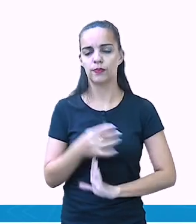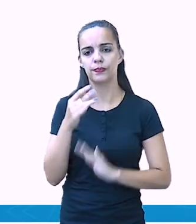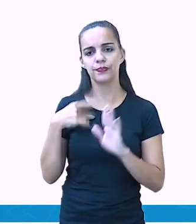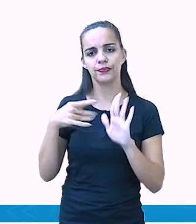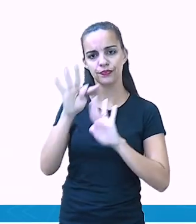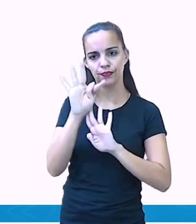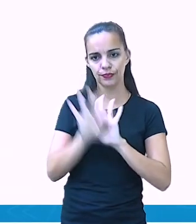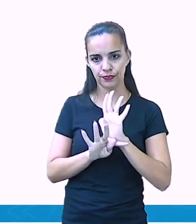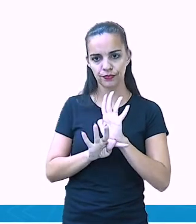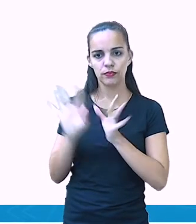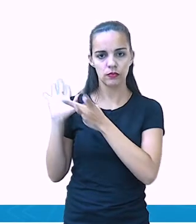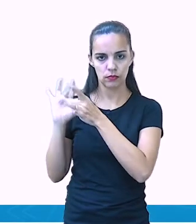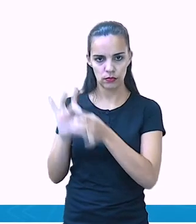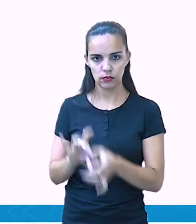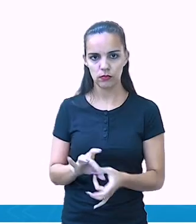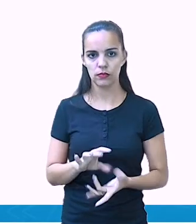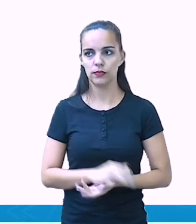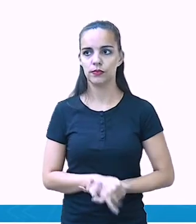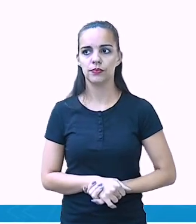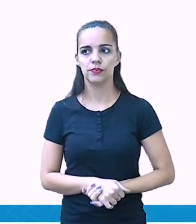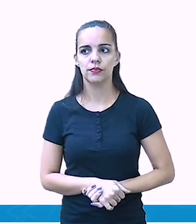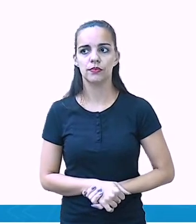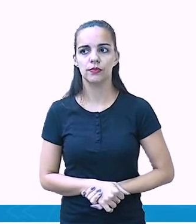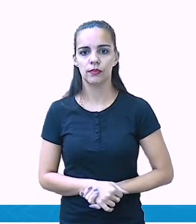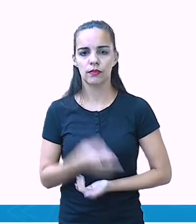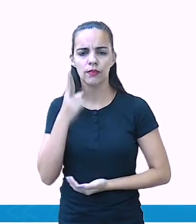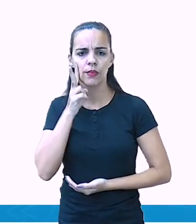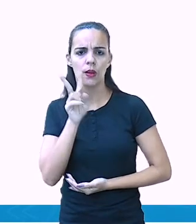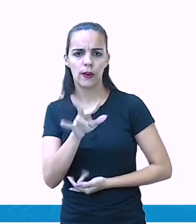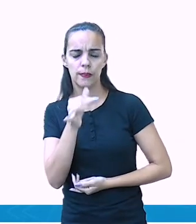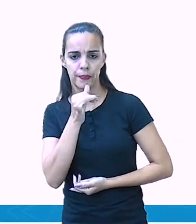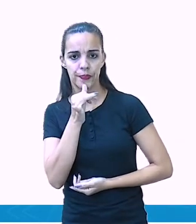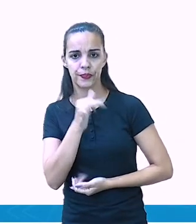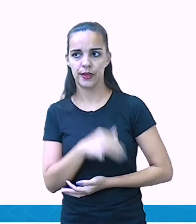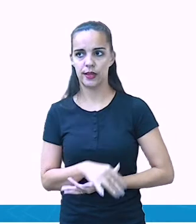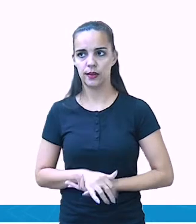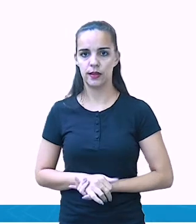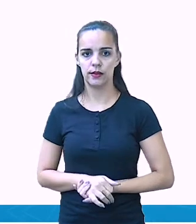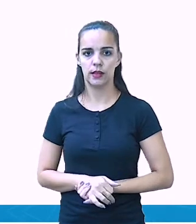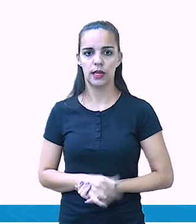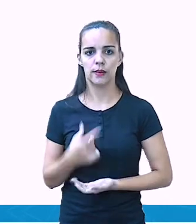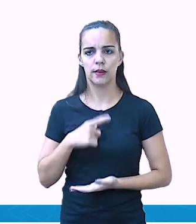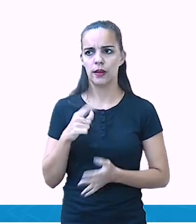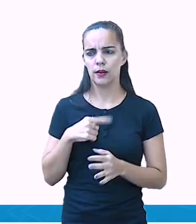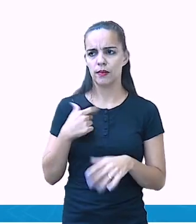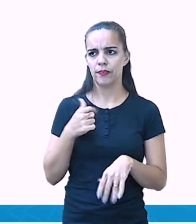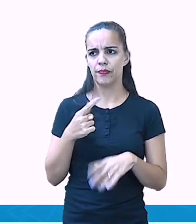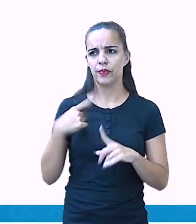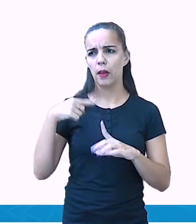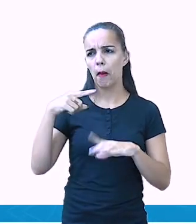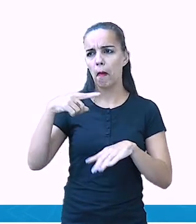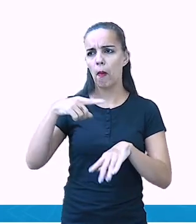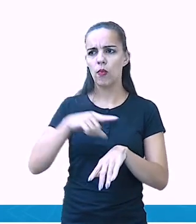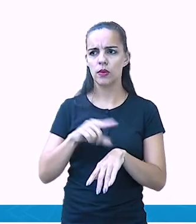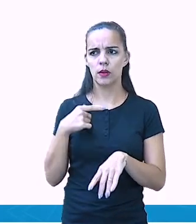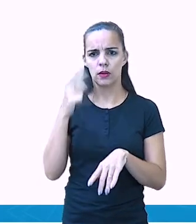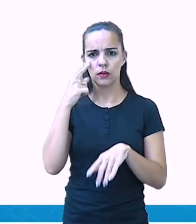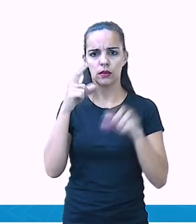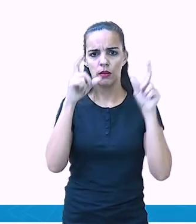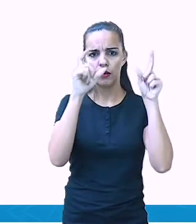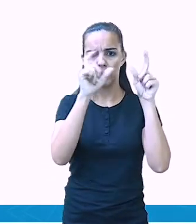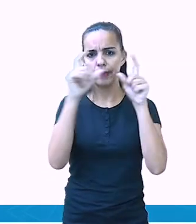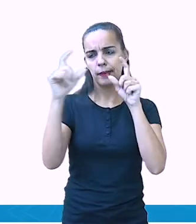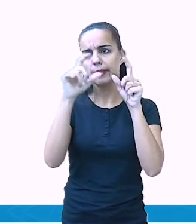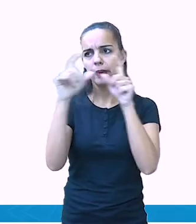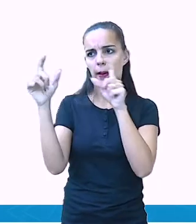contexto. Então aí a gente tem, olha só, em um primeiro momento elas precisavam ser ordenadas